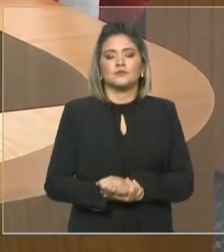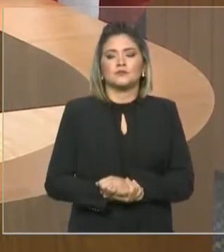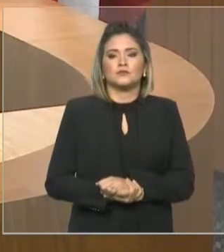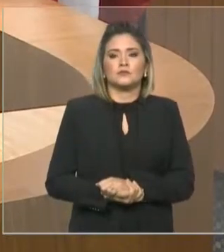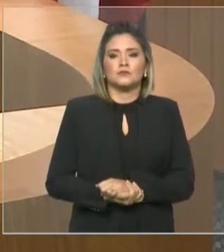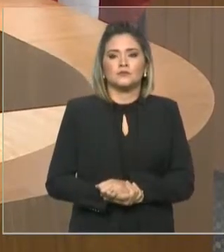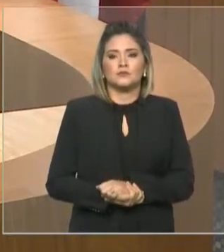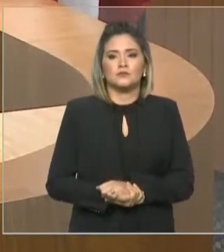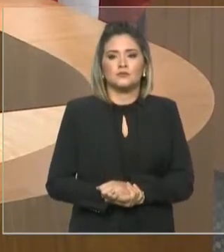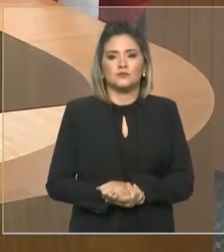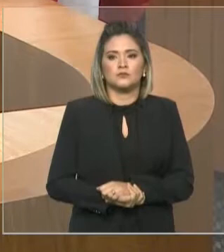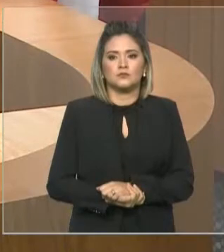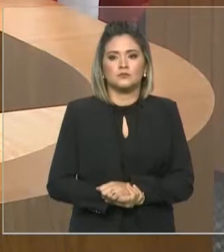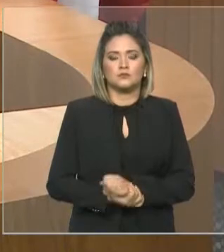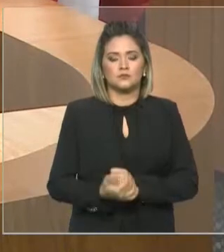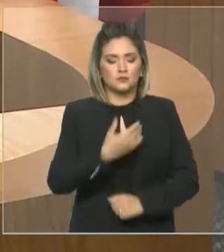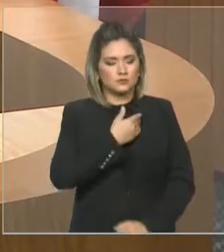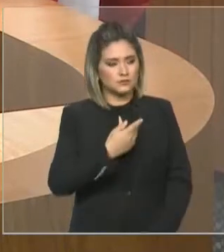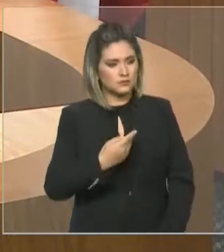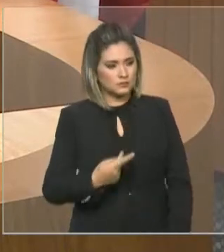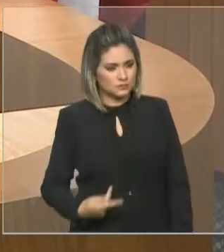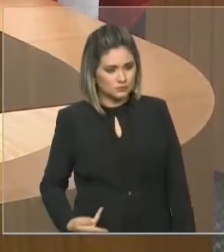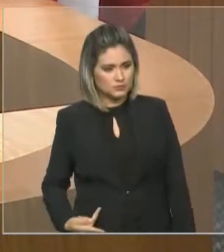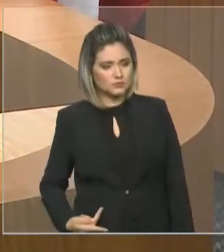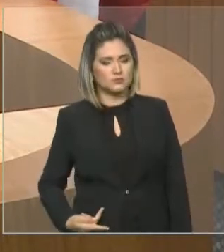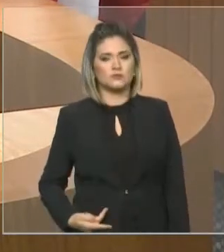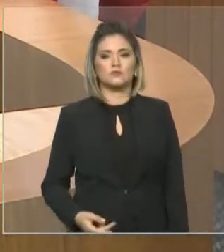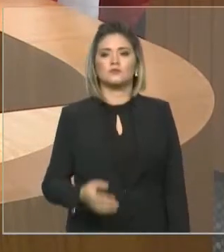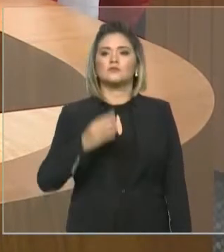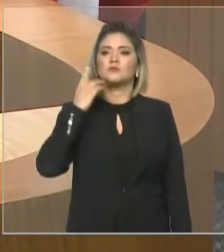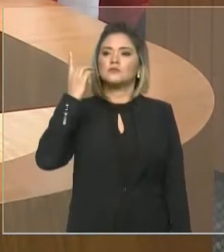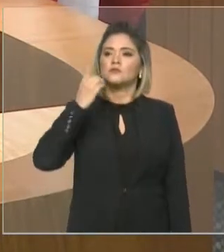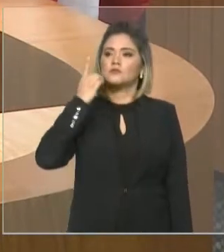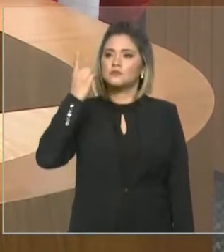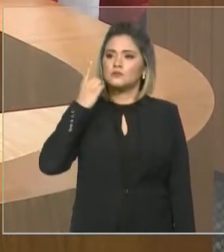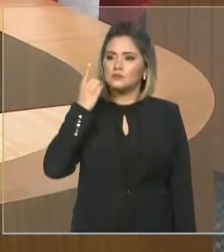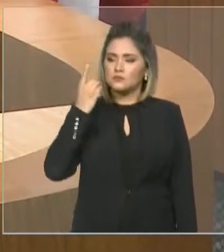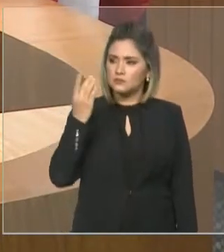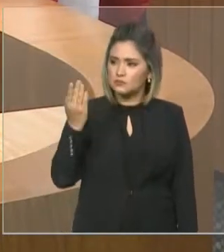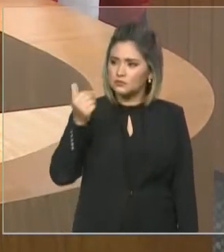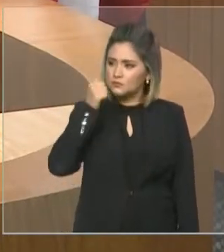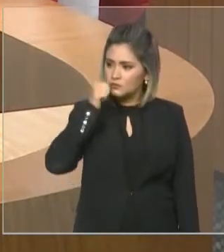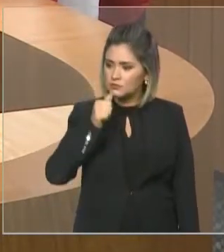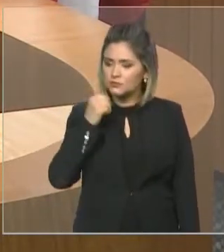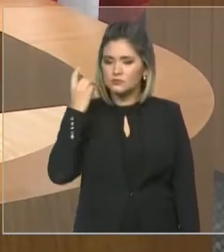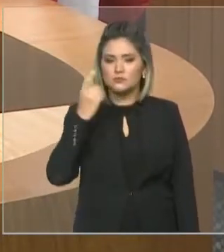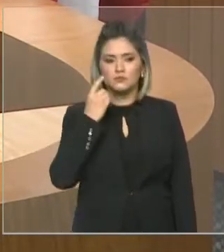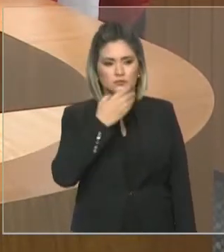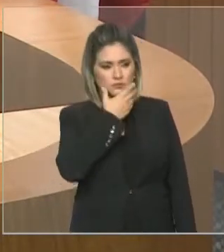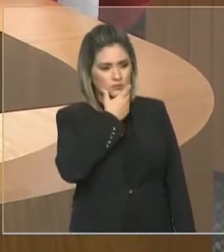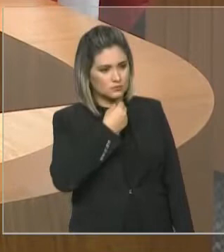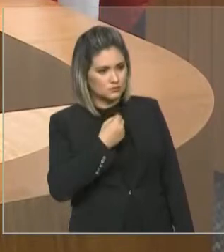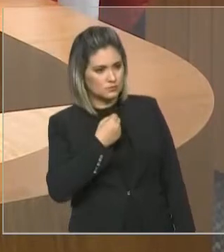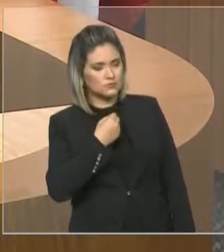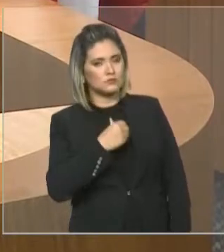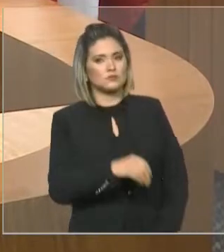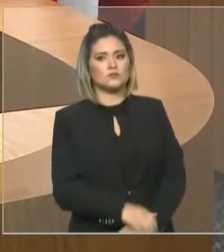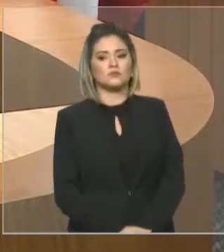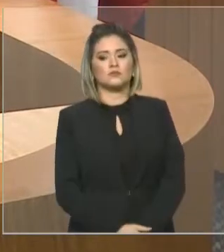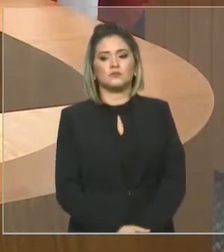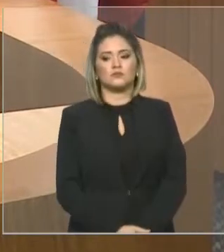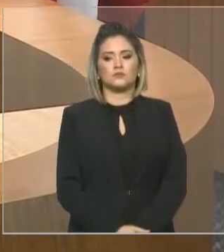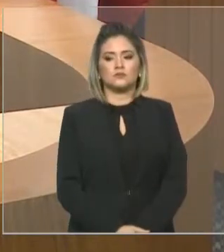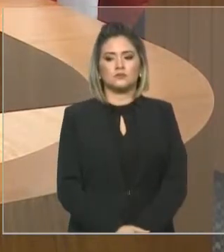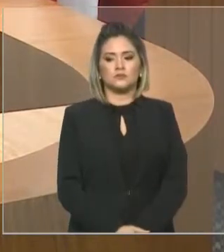senhoras e senhores deputados, aliás, em nome do presidente da Tavenia,